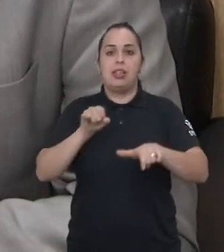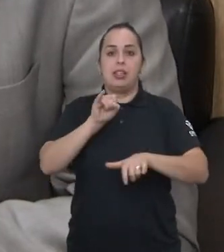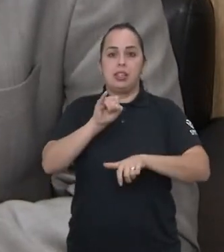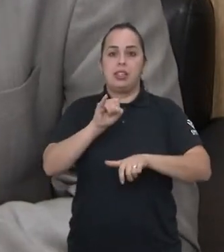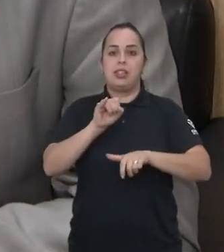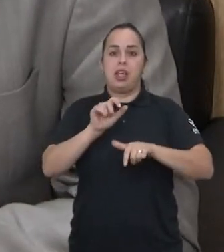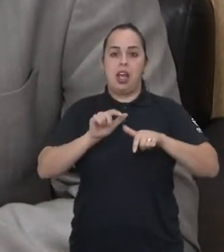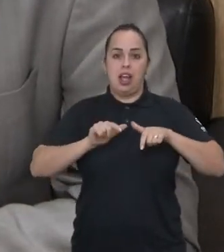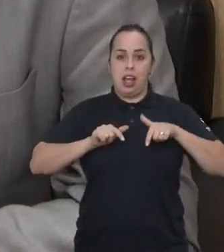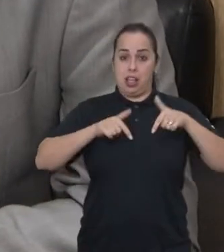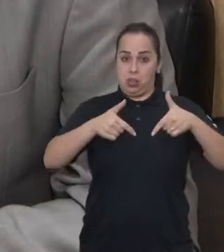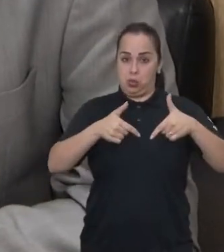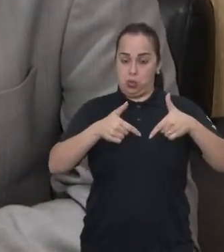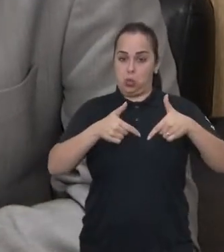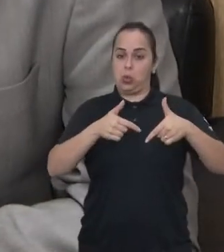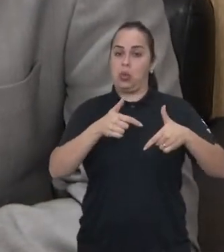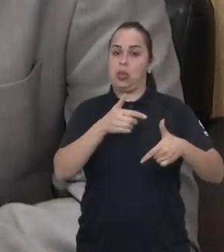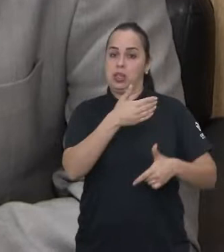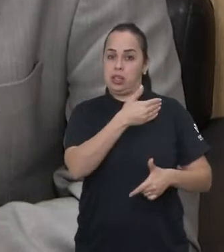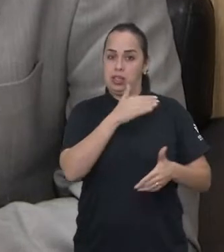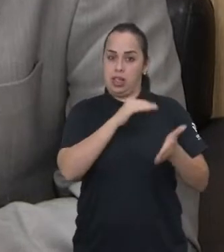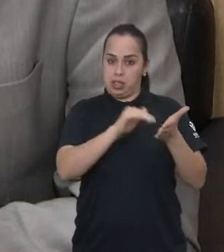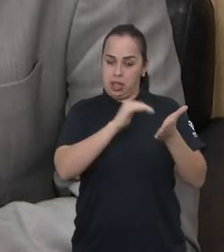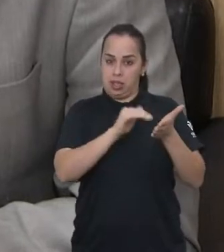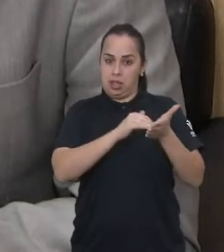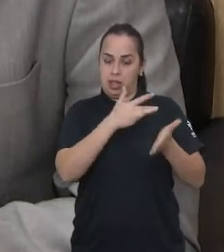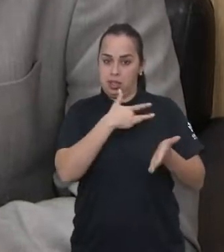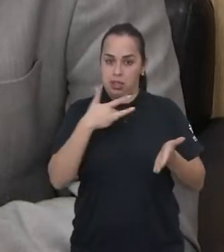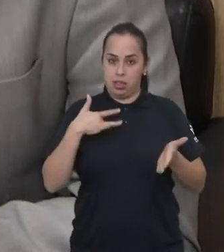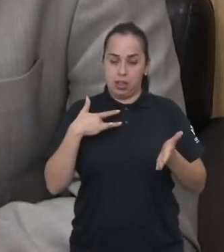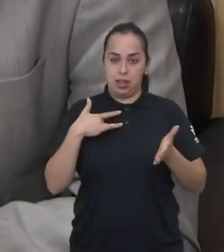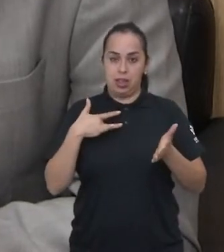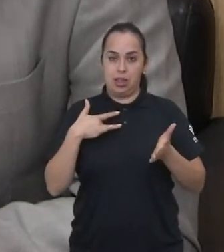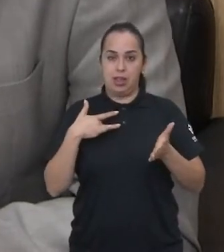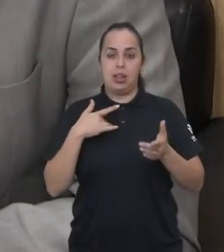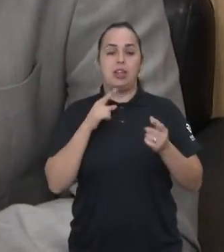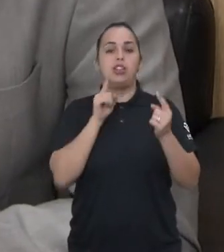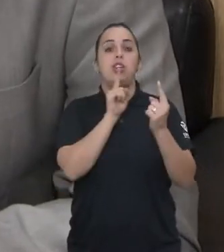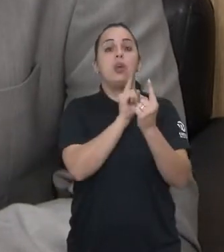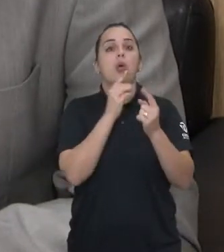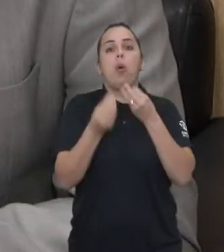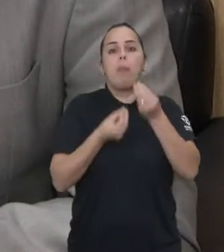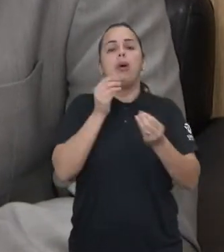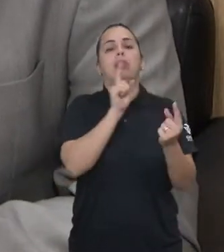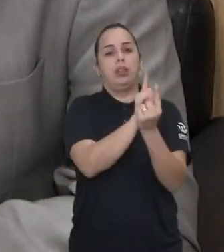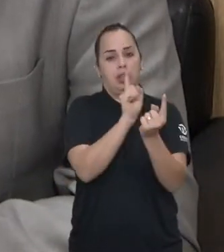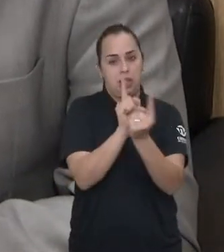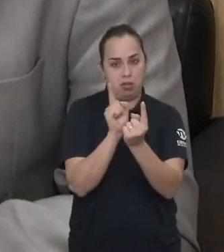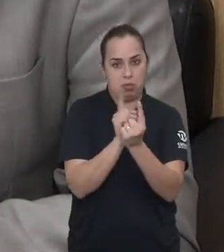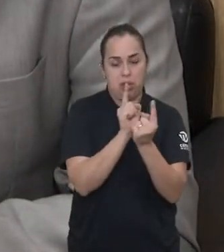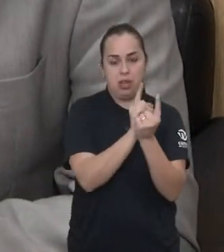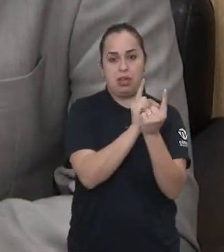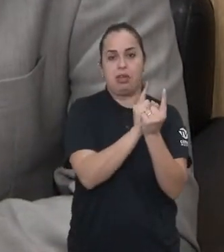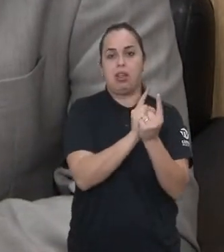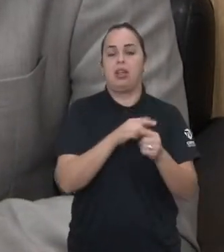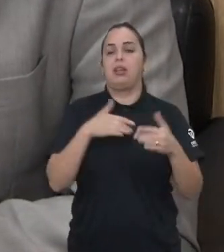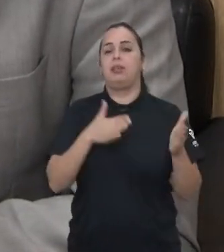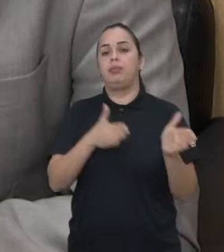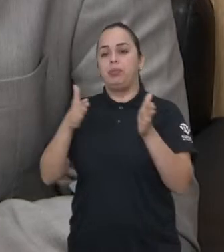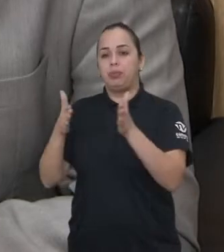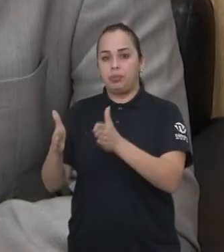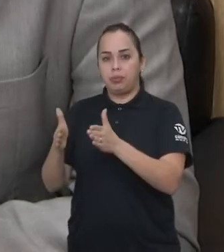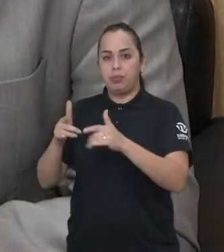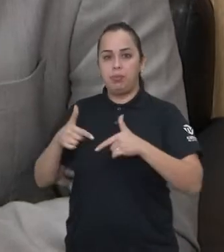Então seja por meio de ações da Secretaria de Saúde aumentando as demandas de atendimento seja por